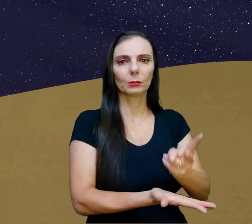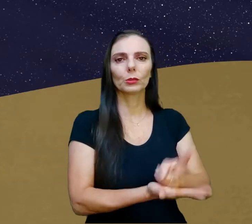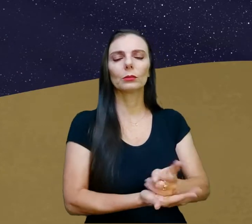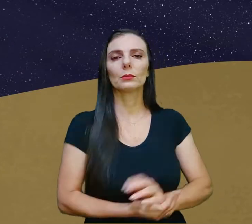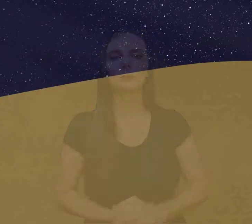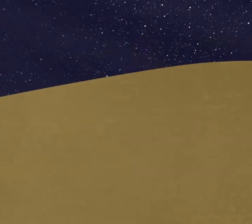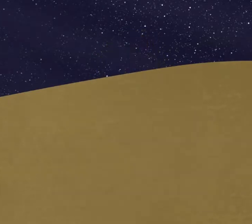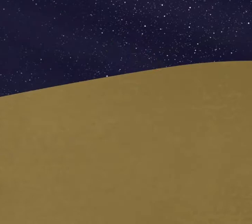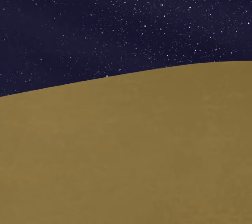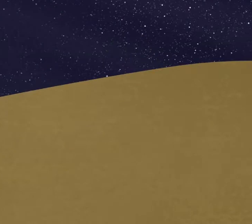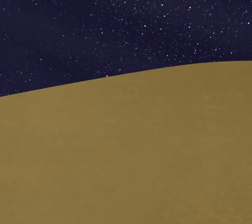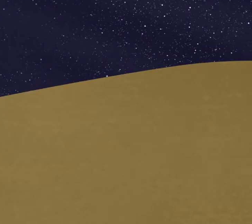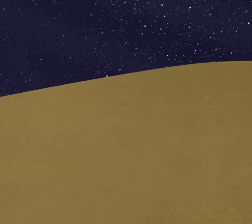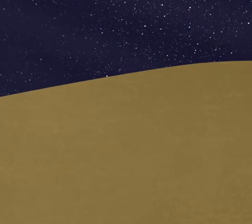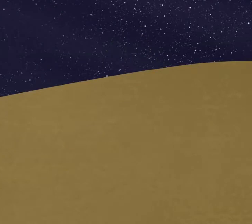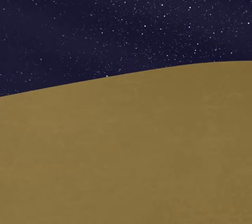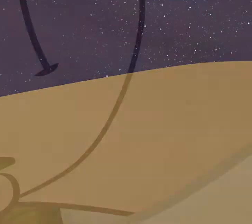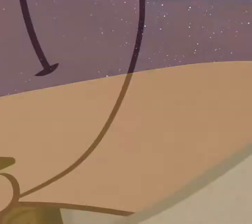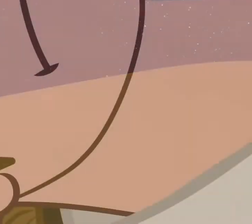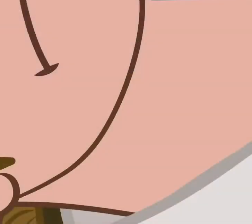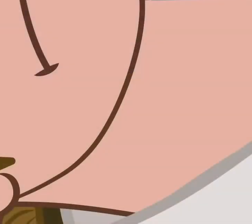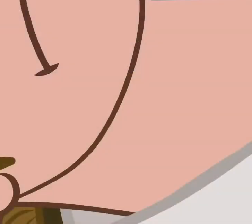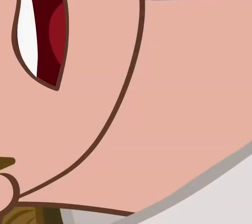mesmo na praia.